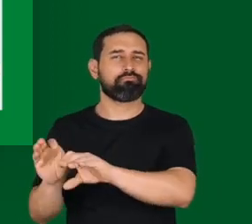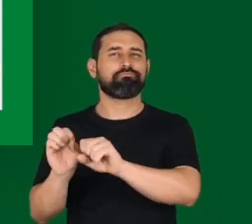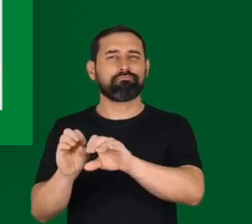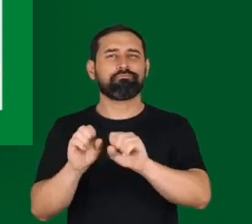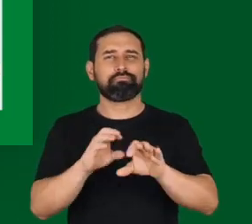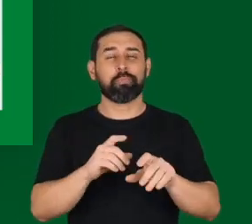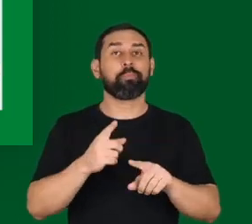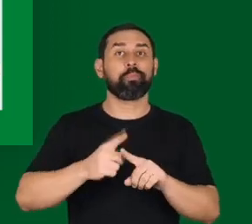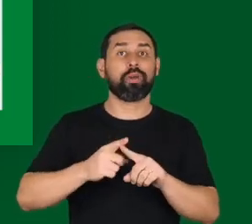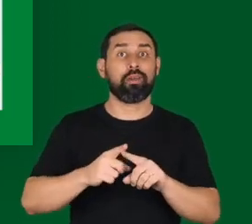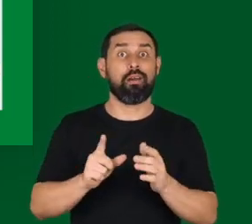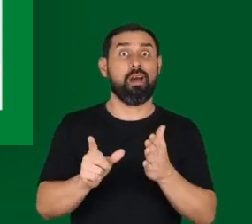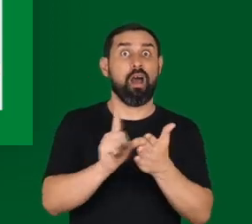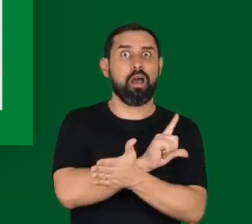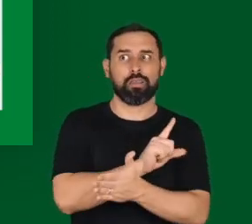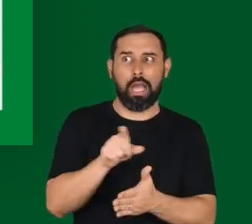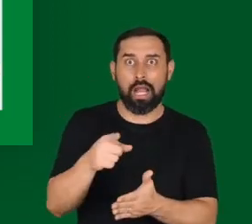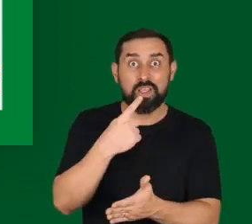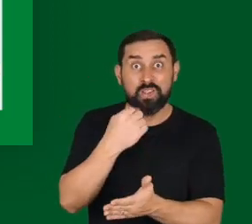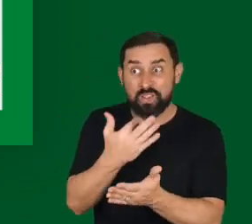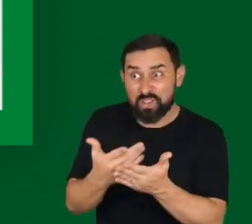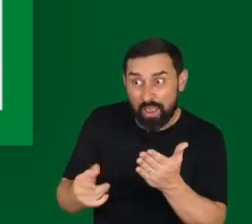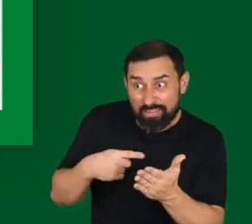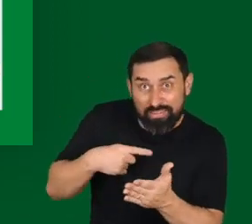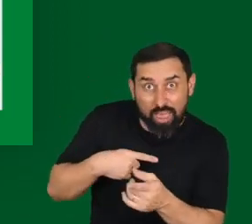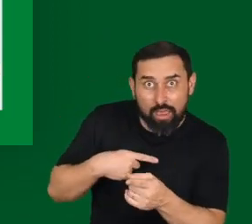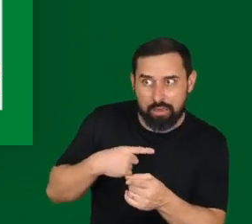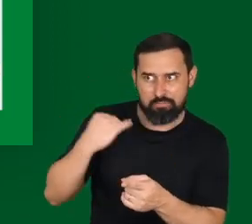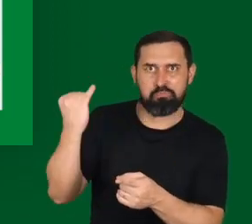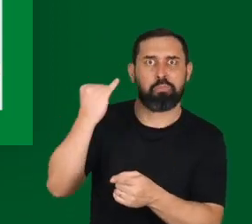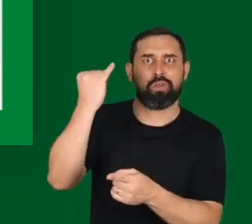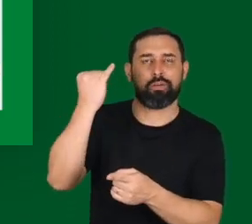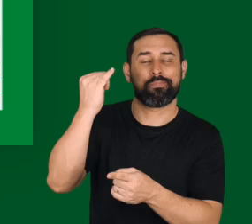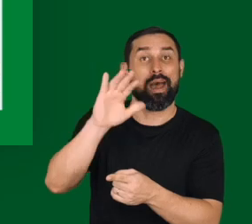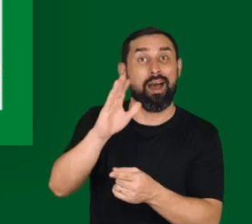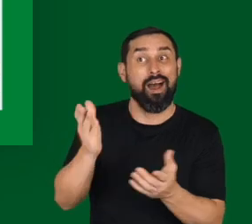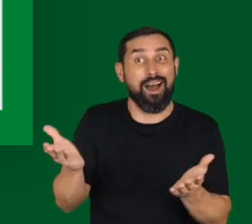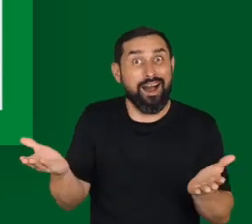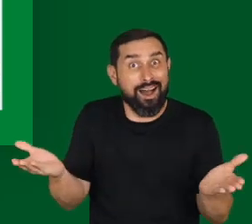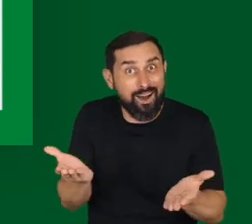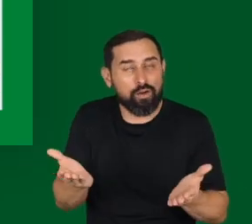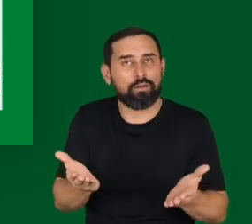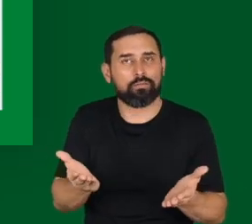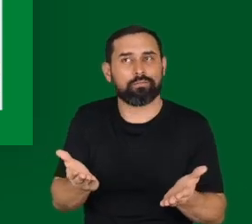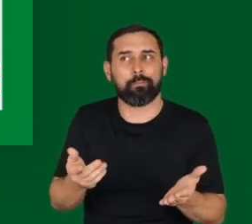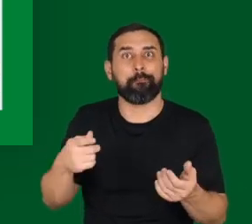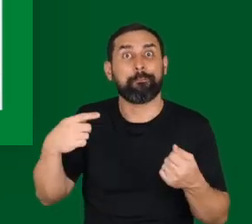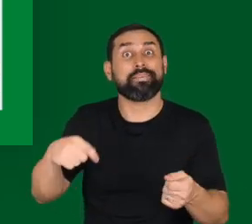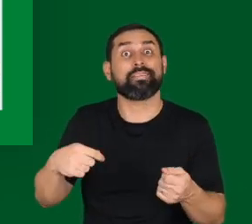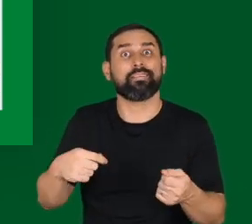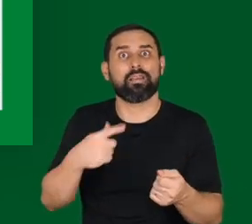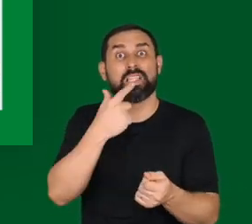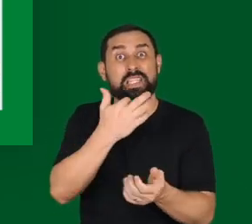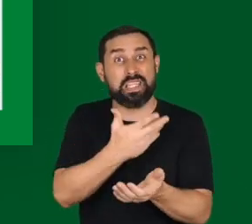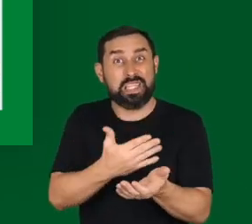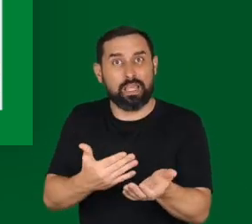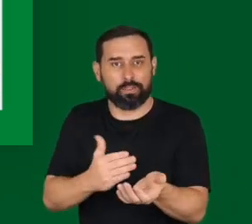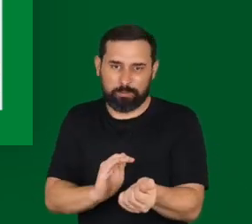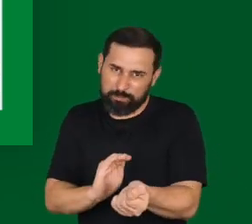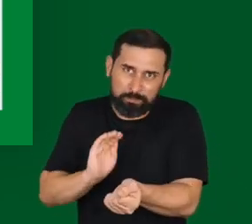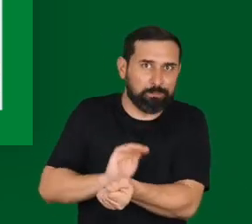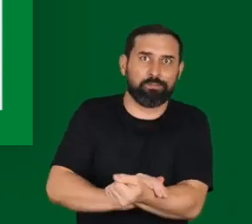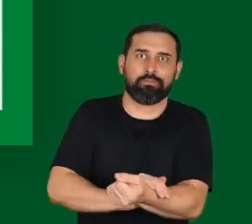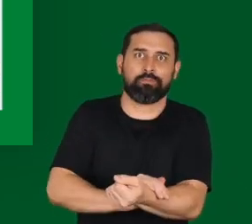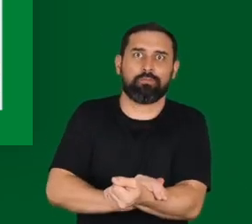gente já tinha já dava essa importância para esse sangramento exsanguinante, mas ele vem reforçando a necessidade de fechar essa